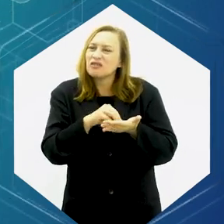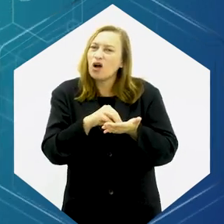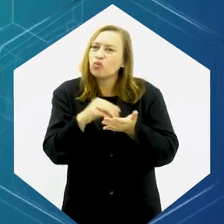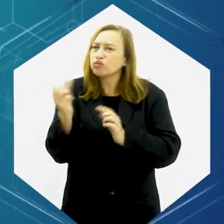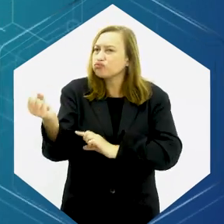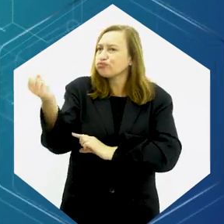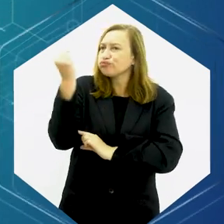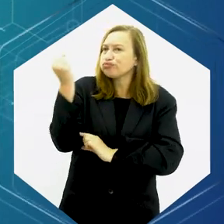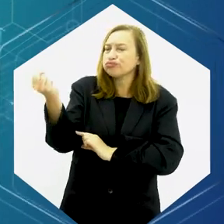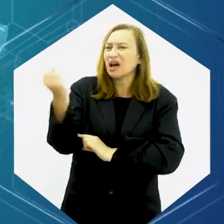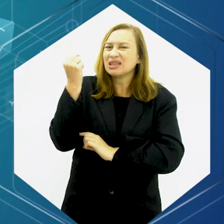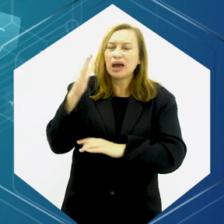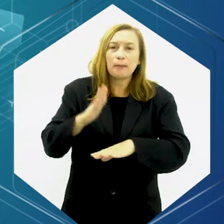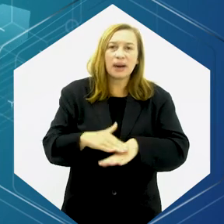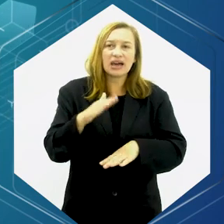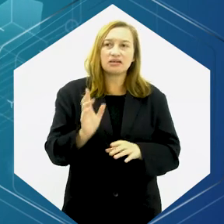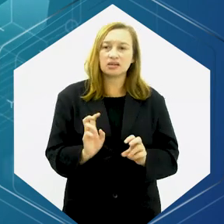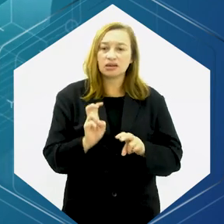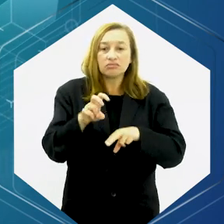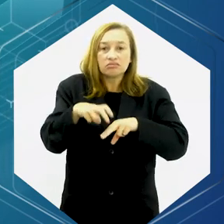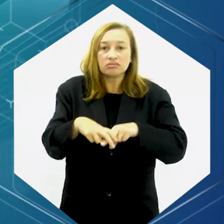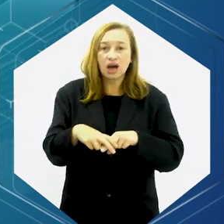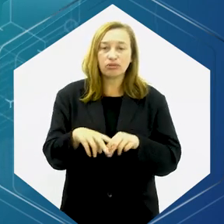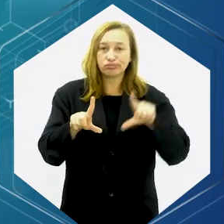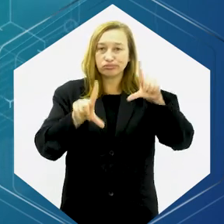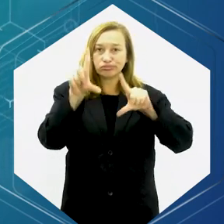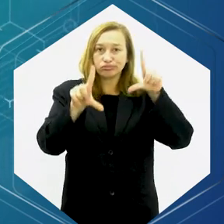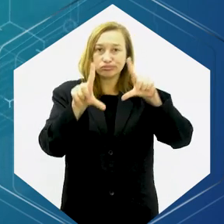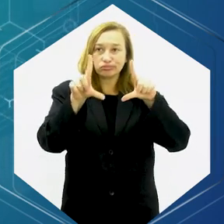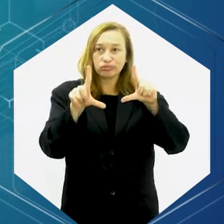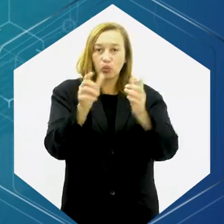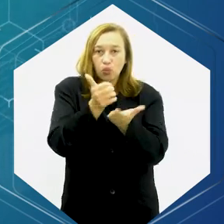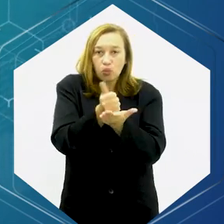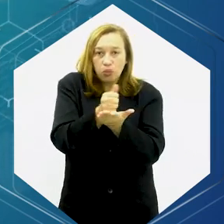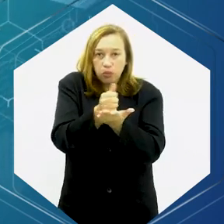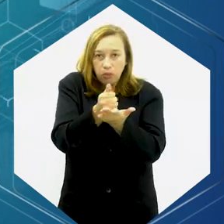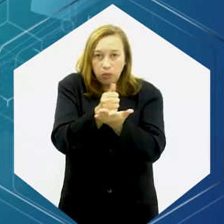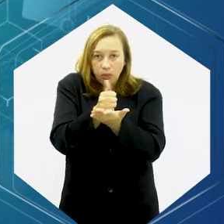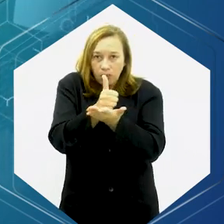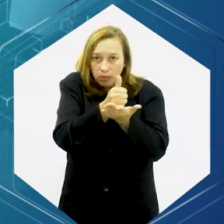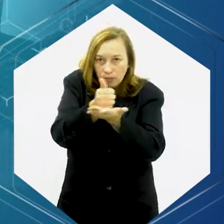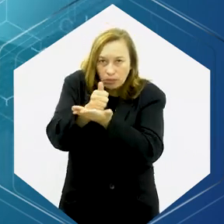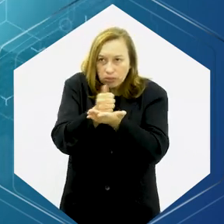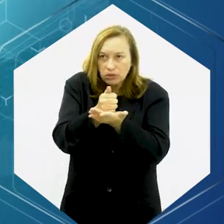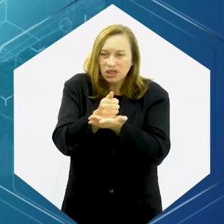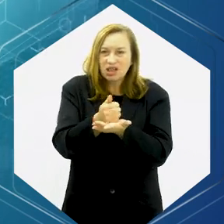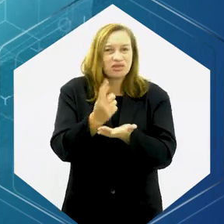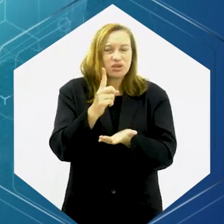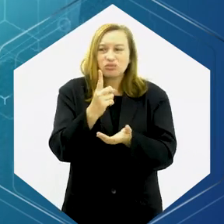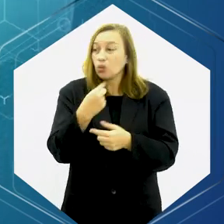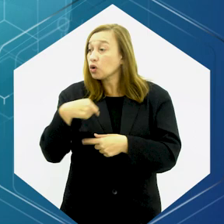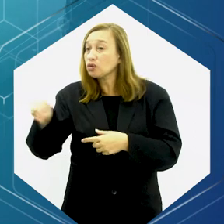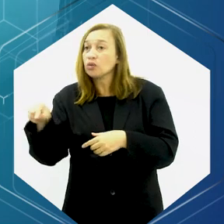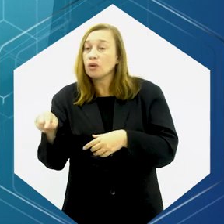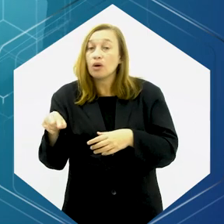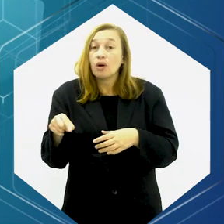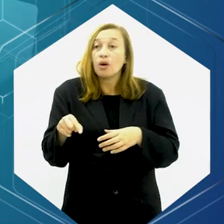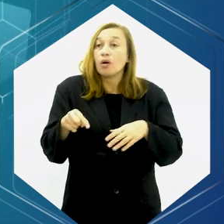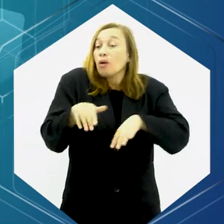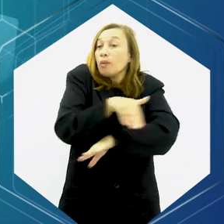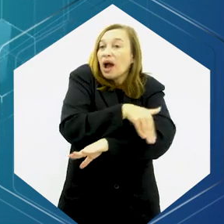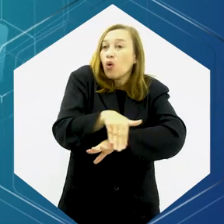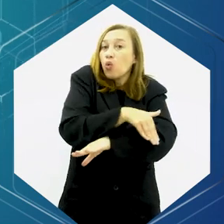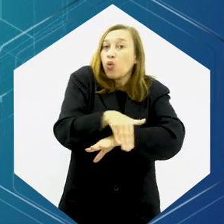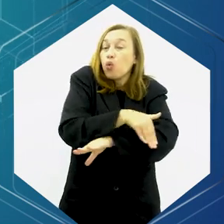falta de movimento são crianças que estão mais no sofá vendo televisão mais mexendo né em jogos não tão mais indo tanto pra